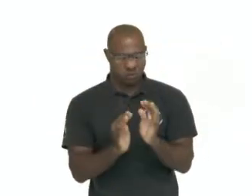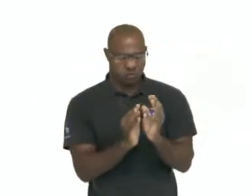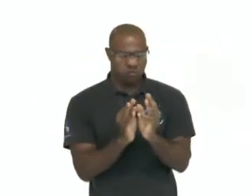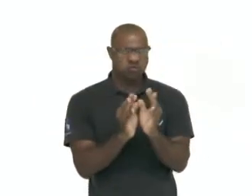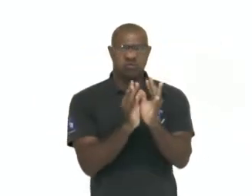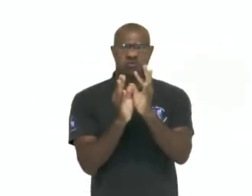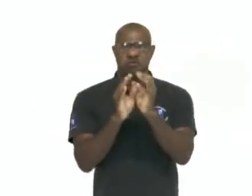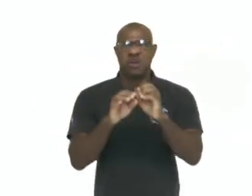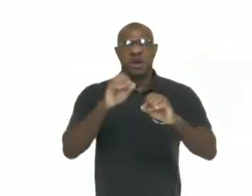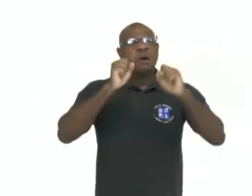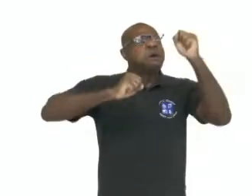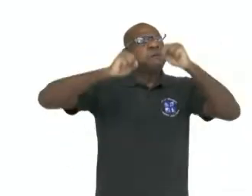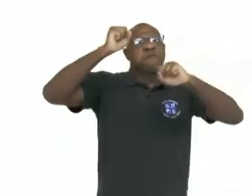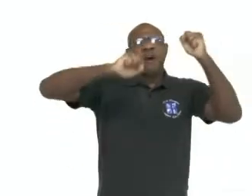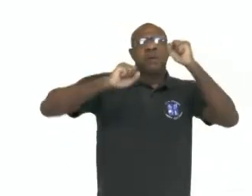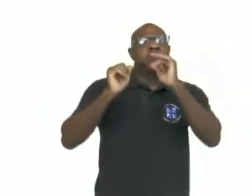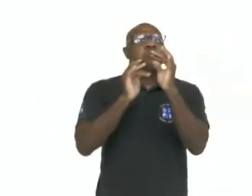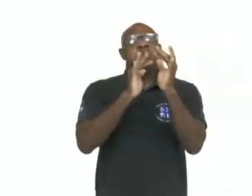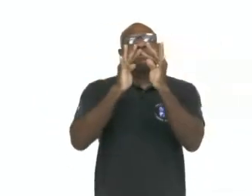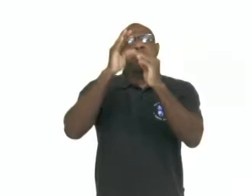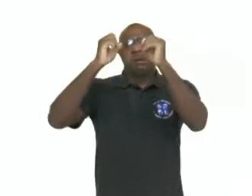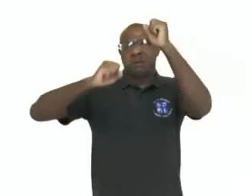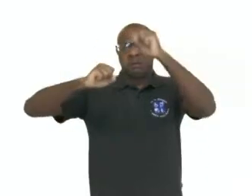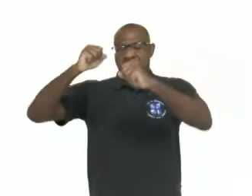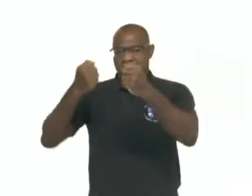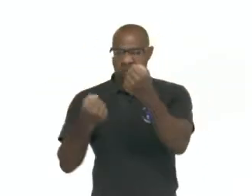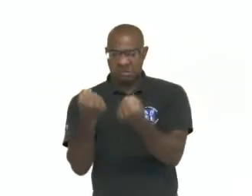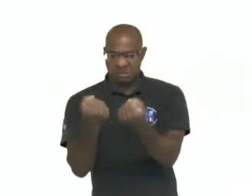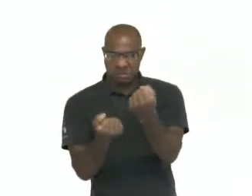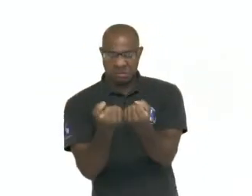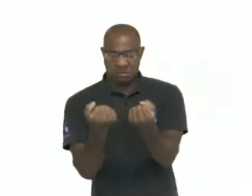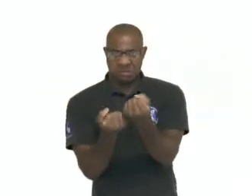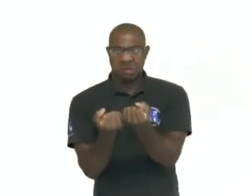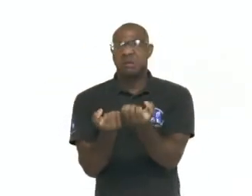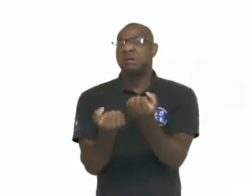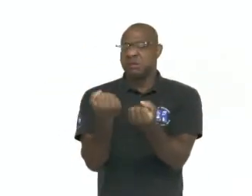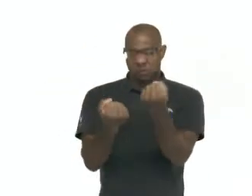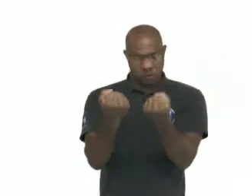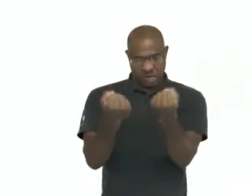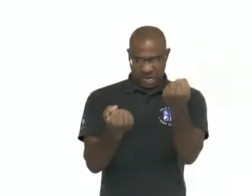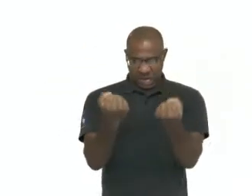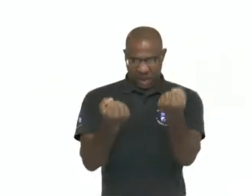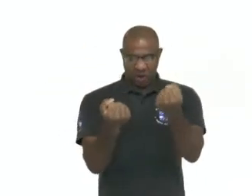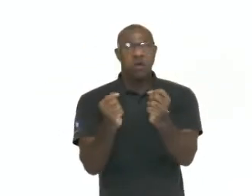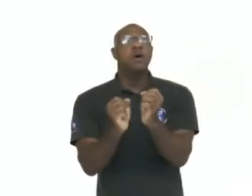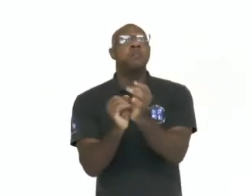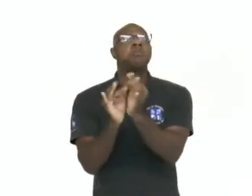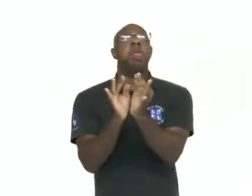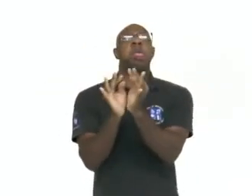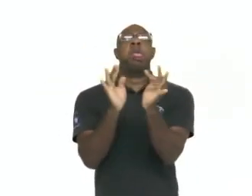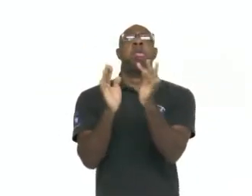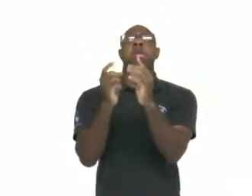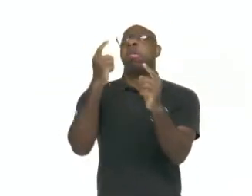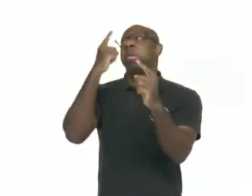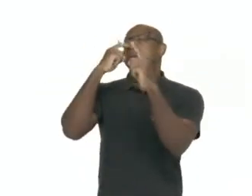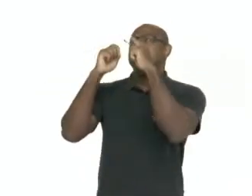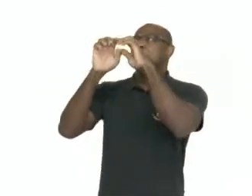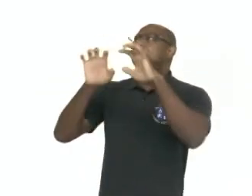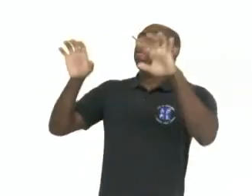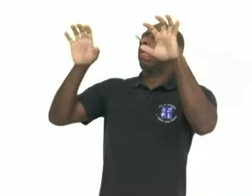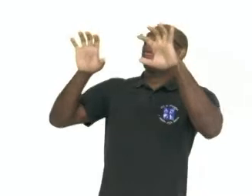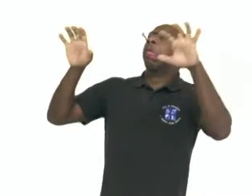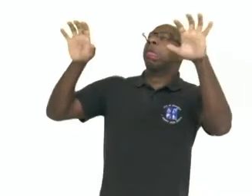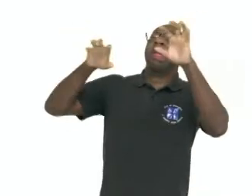em indústrias e em automóveis. O ser humano vem lançando uma grande quantidade de gases poluentes, como alguns